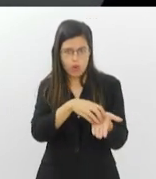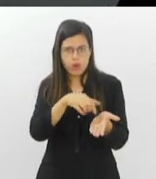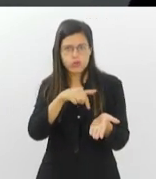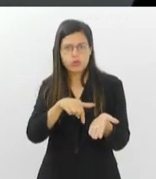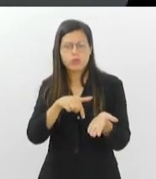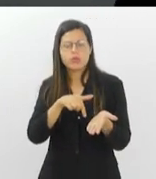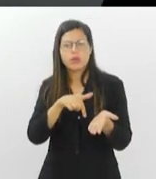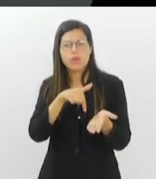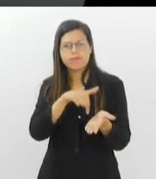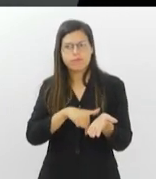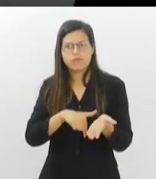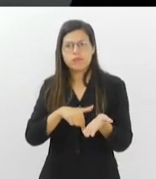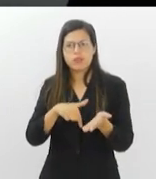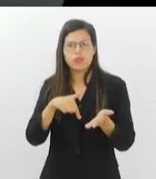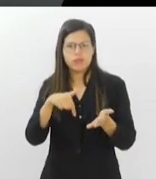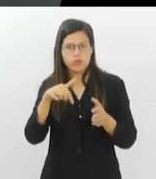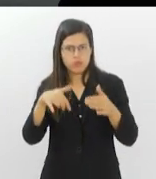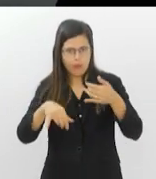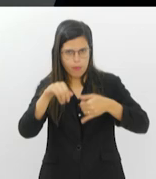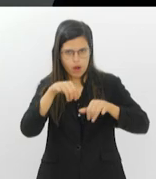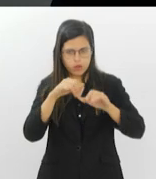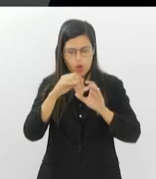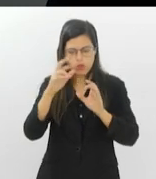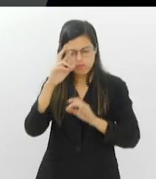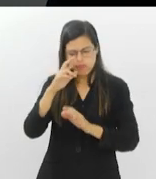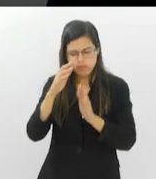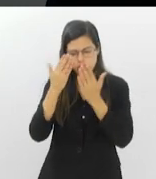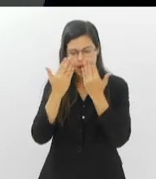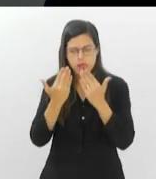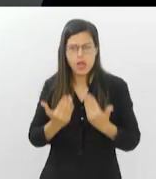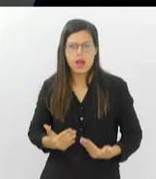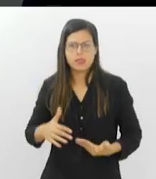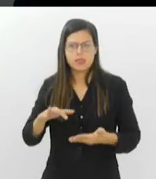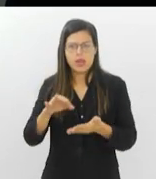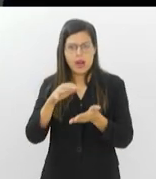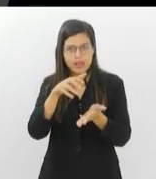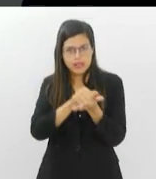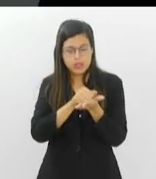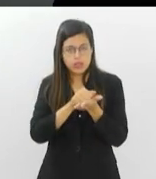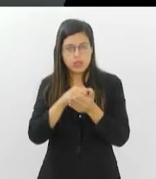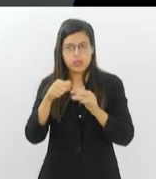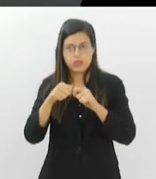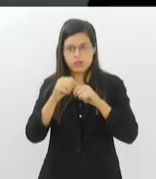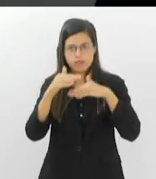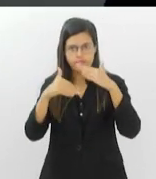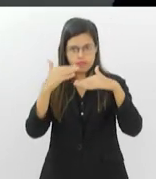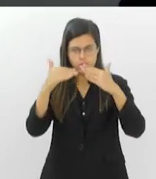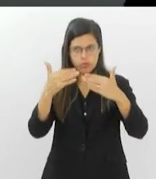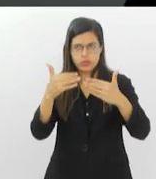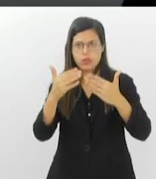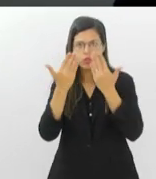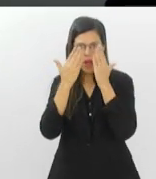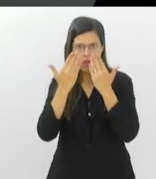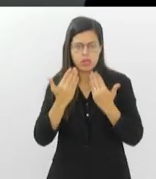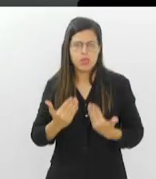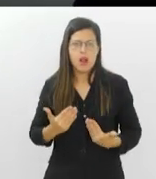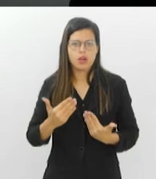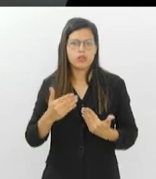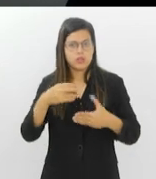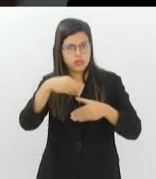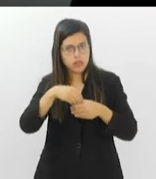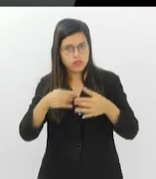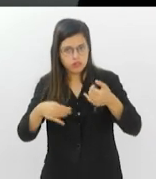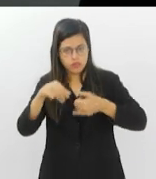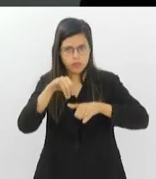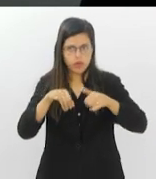cá, aí vai para o nosso laboratório, no nosso laboratório ele é cadastrado e a gente faz o processo de triagem, de análise no laboratório e